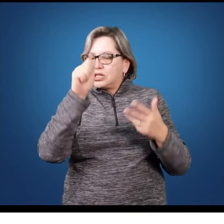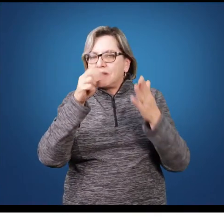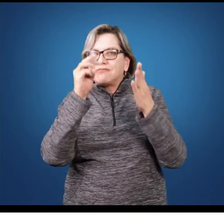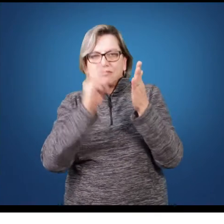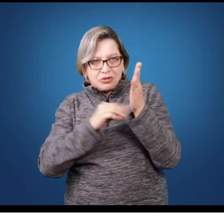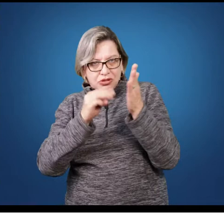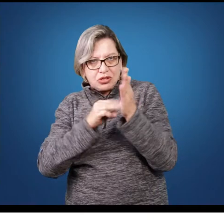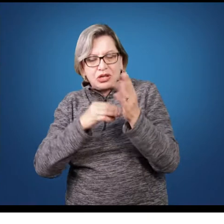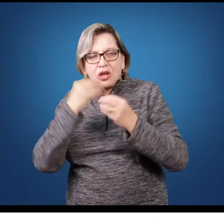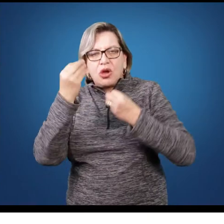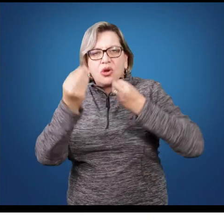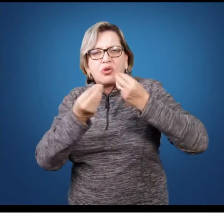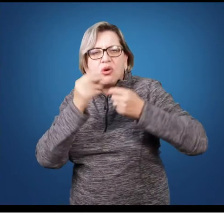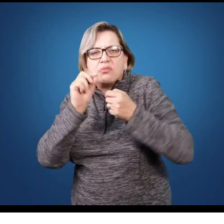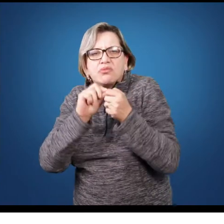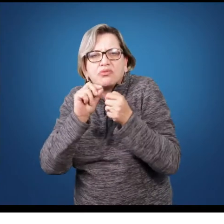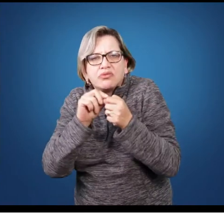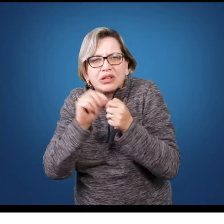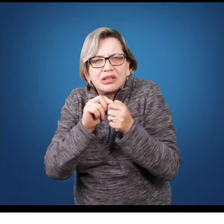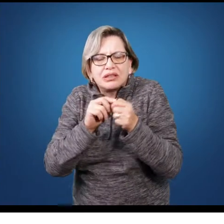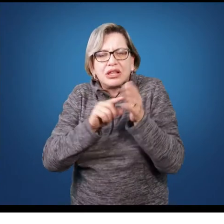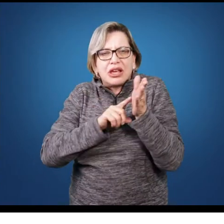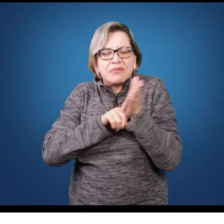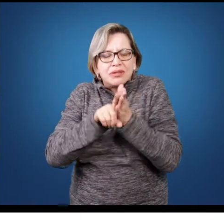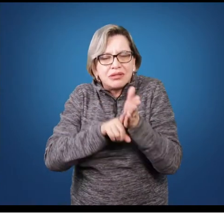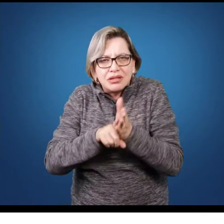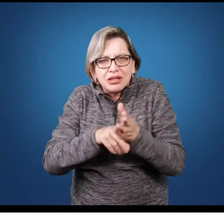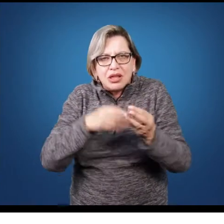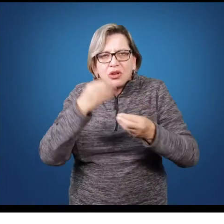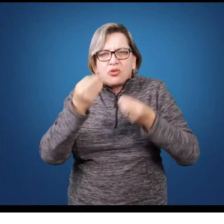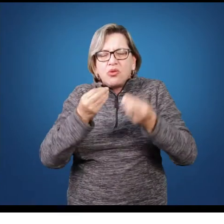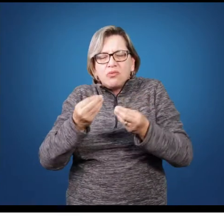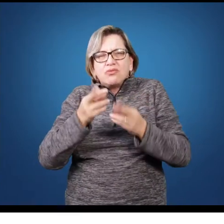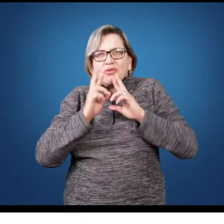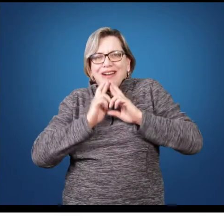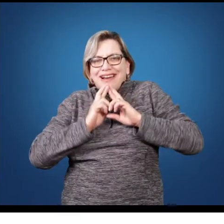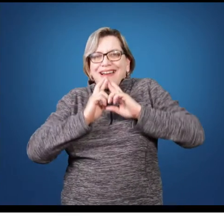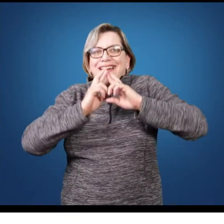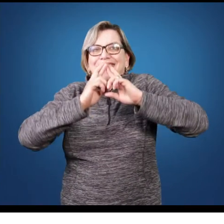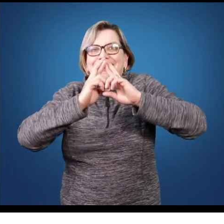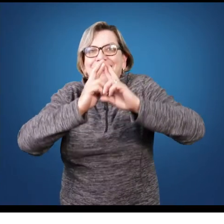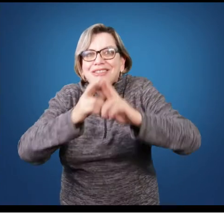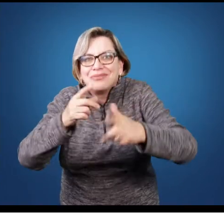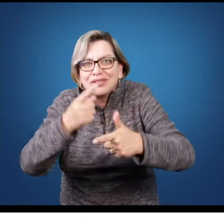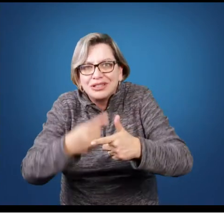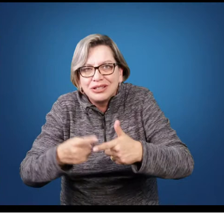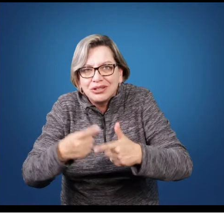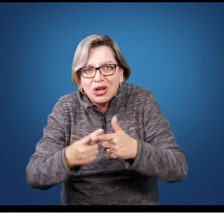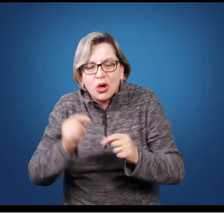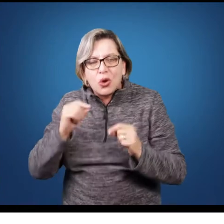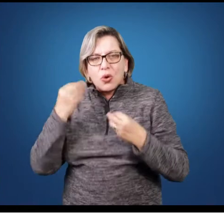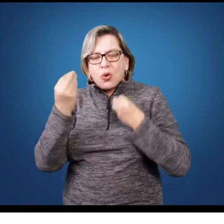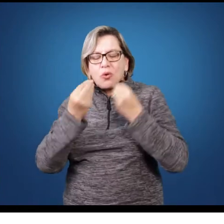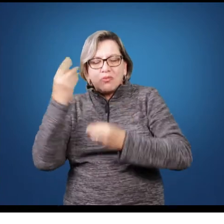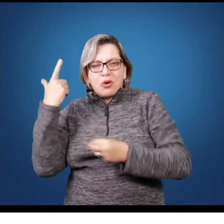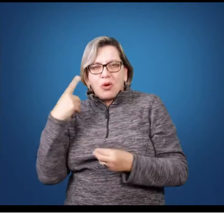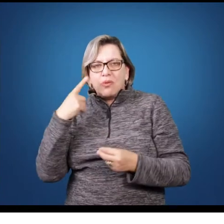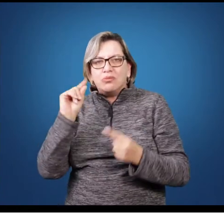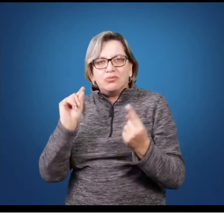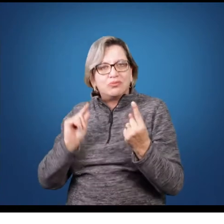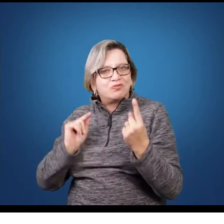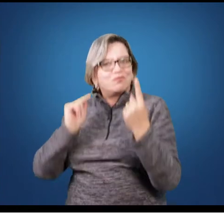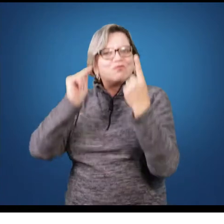eu vou responder o meu problema de pesquisa, né? Como eu vou responder os meus objetivos.